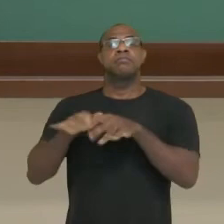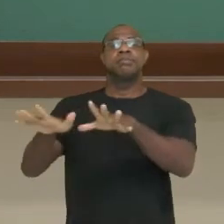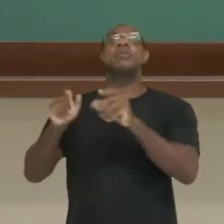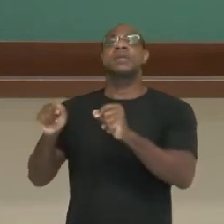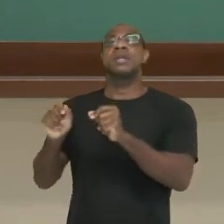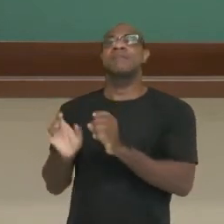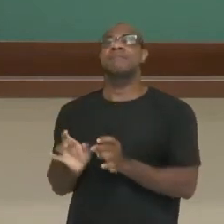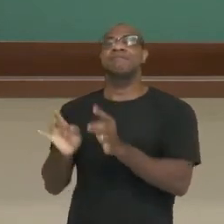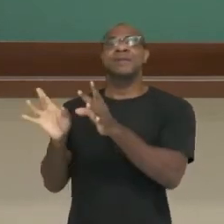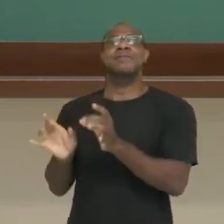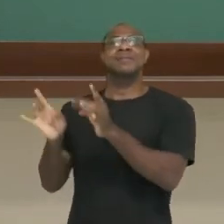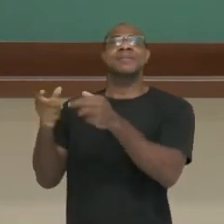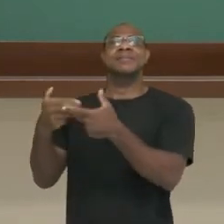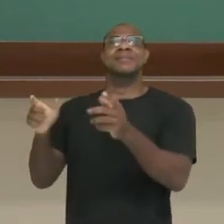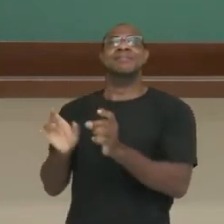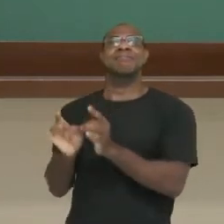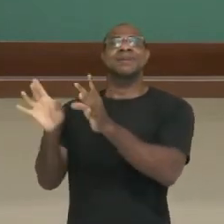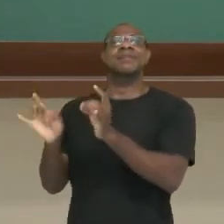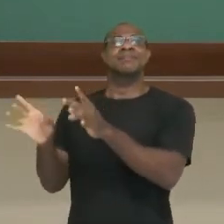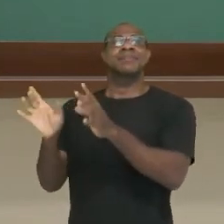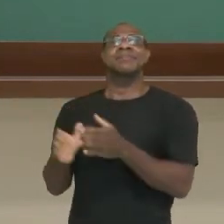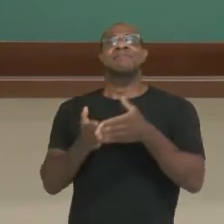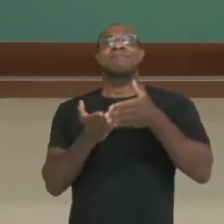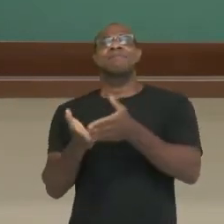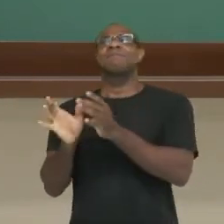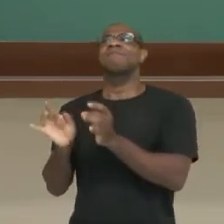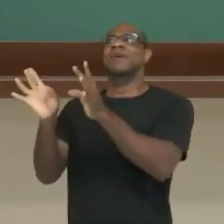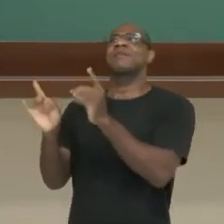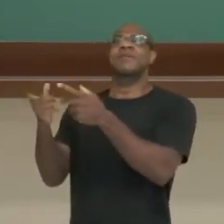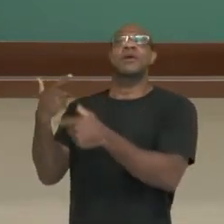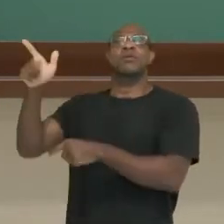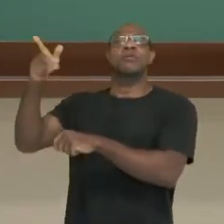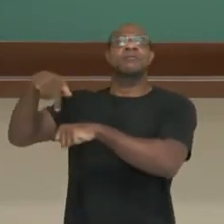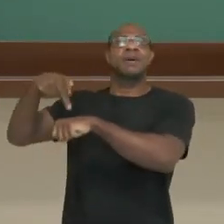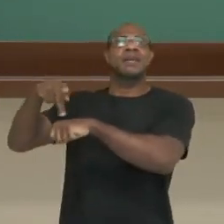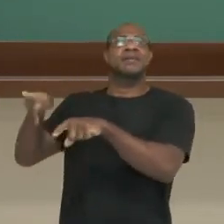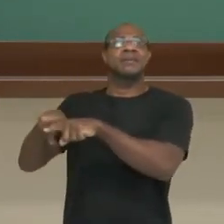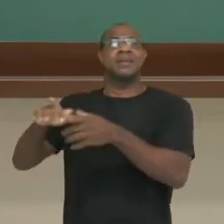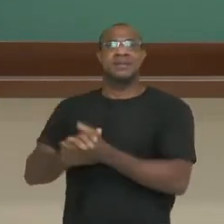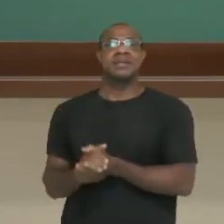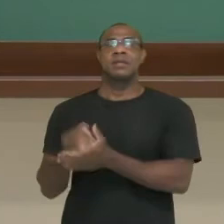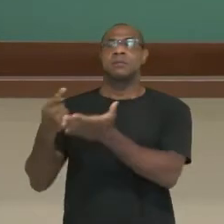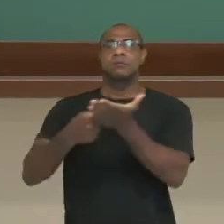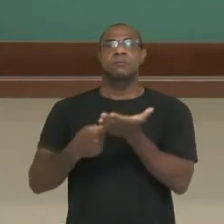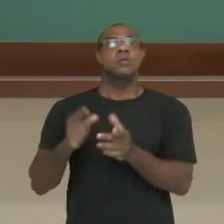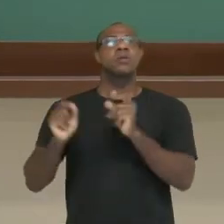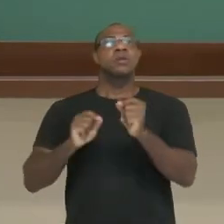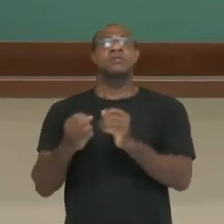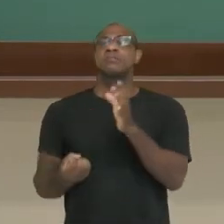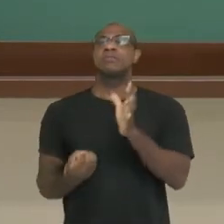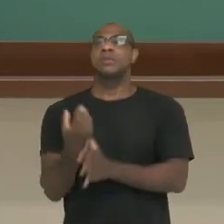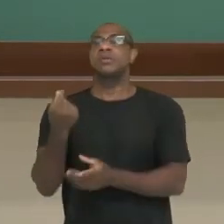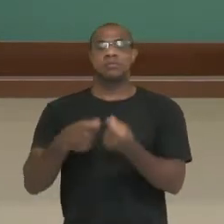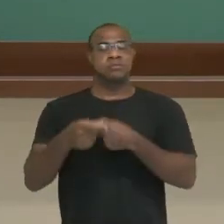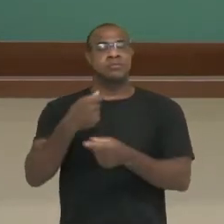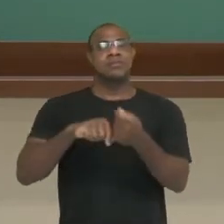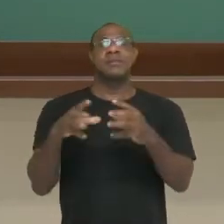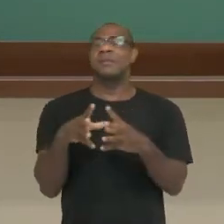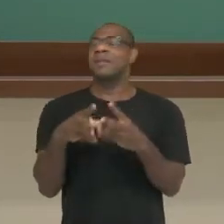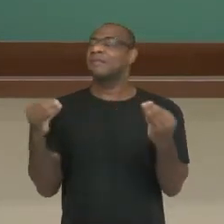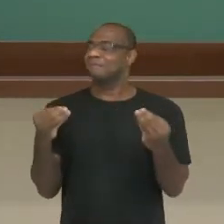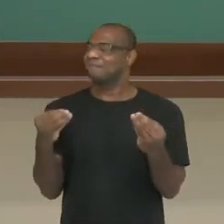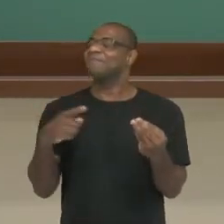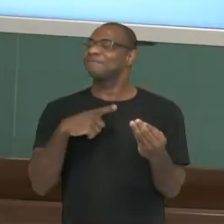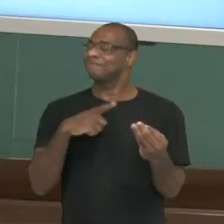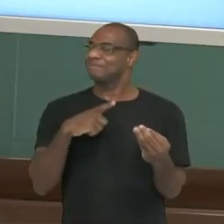comércio exterior, das exportações do país. Esses fatores combinados aí geraram o chamado milagre